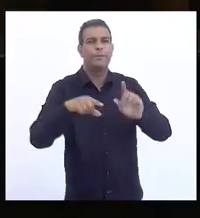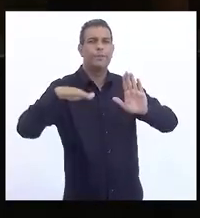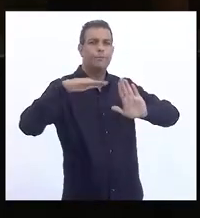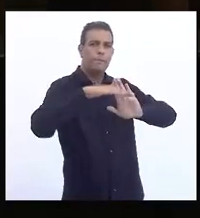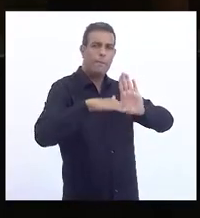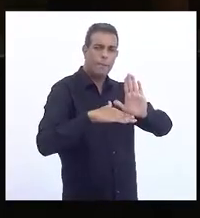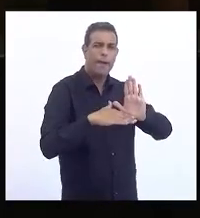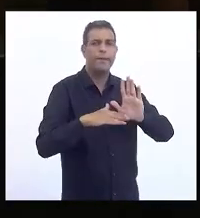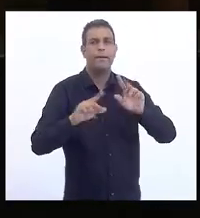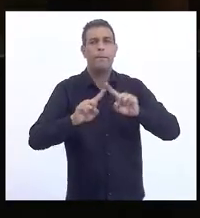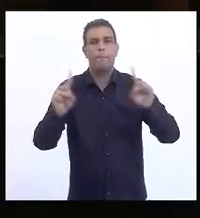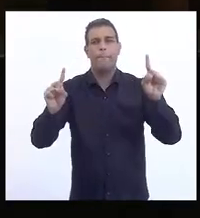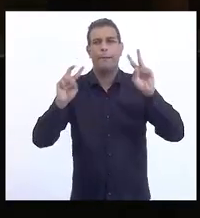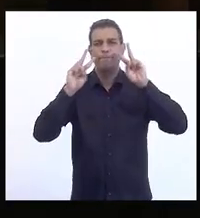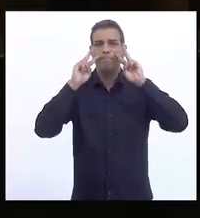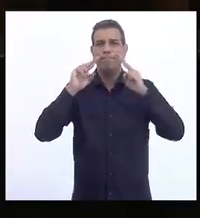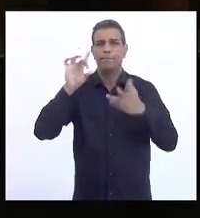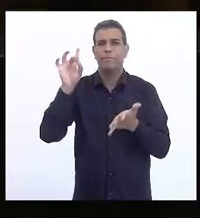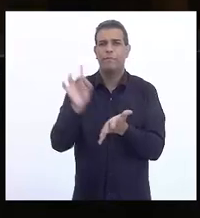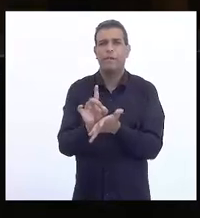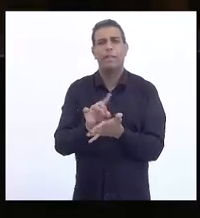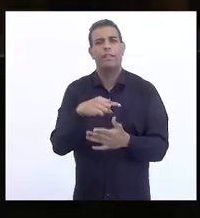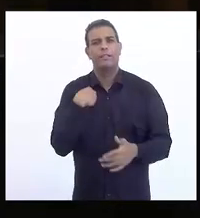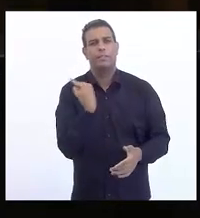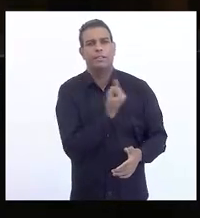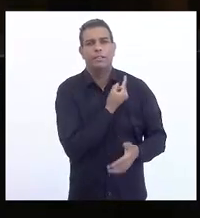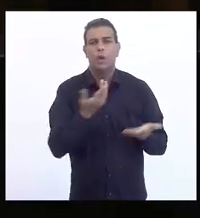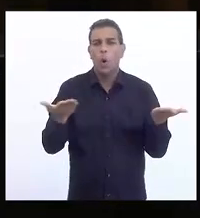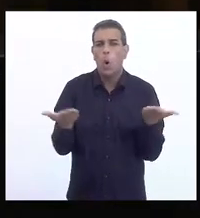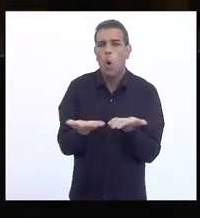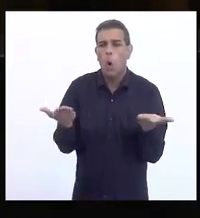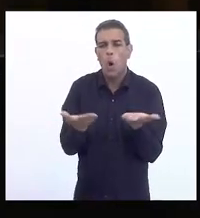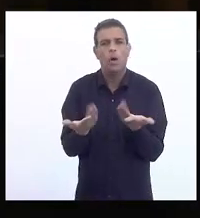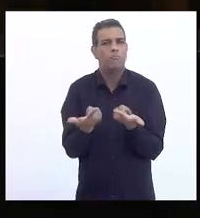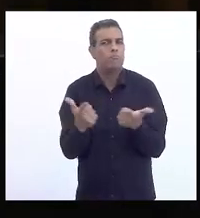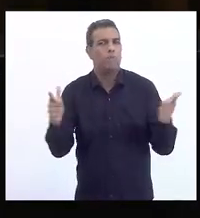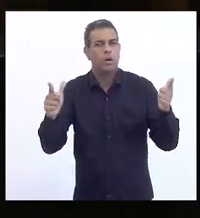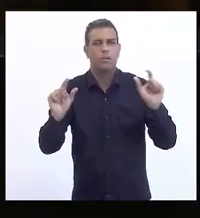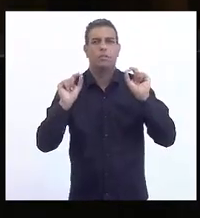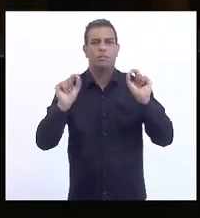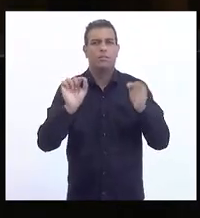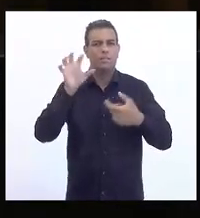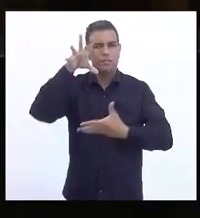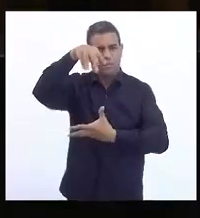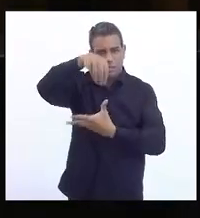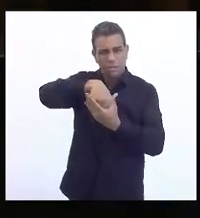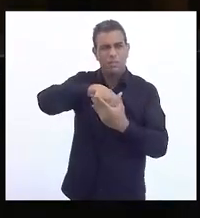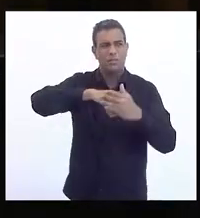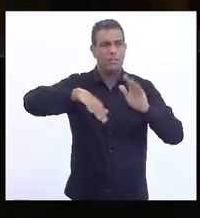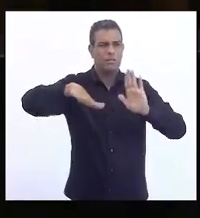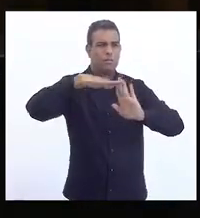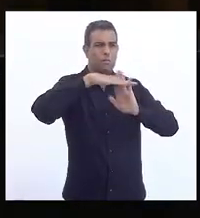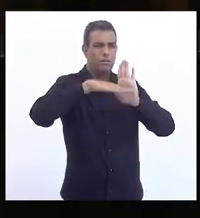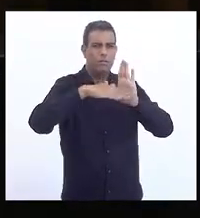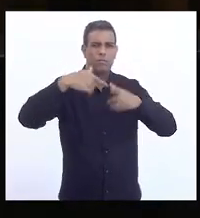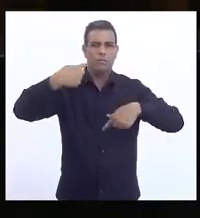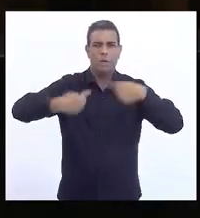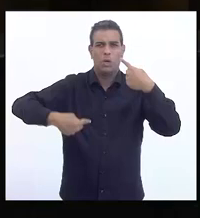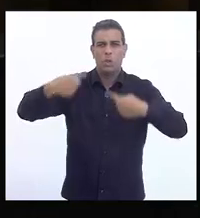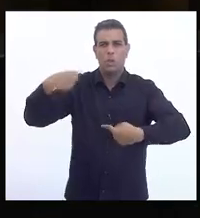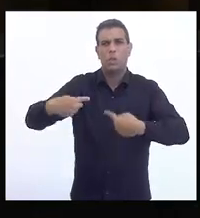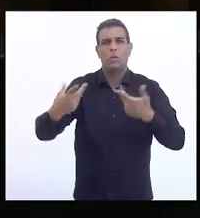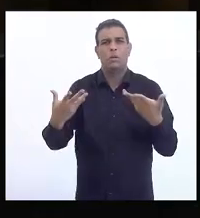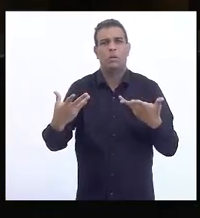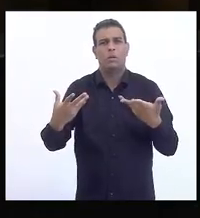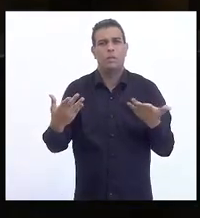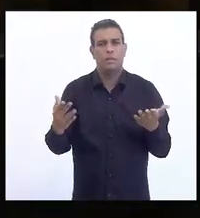Rio, mas que, evidentemente, hoje não há, dentro desse projeto, uma política de emprego e